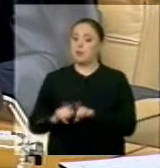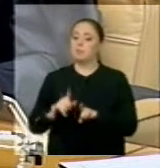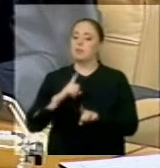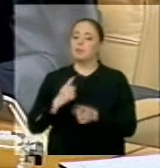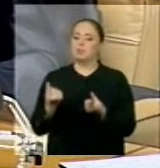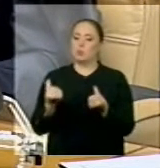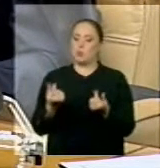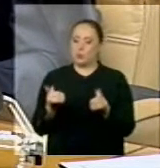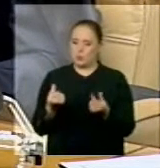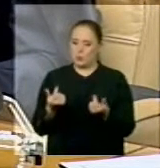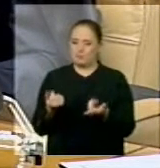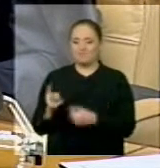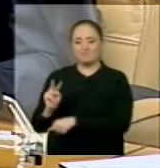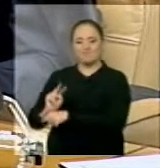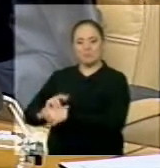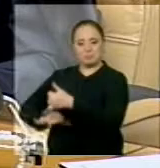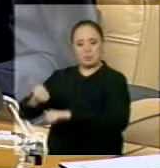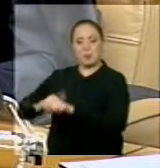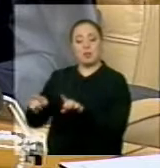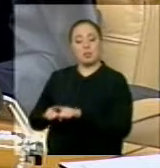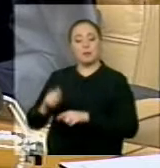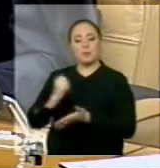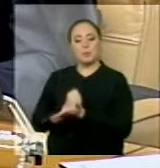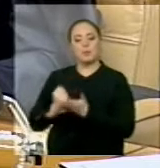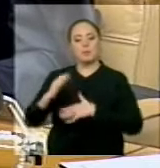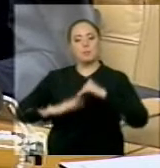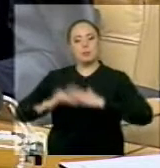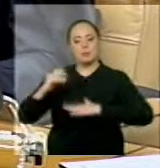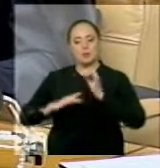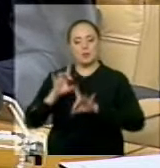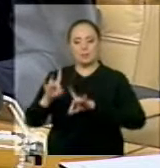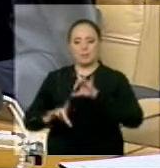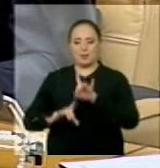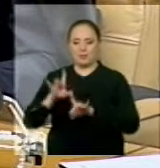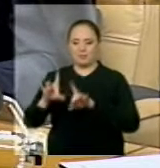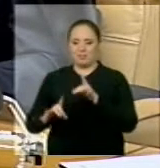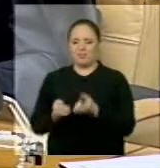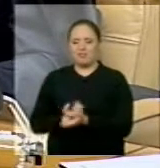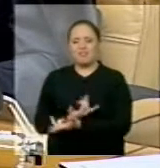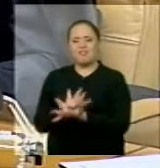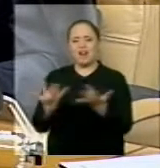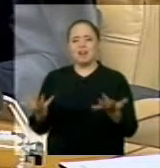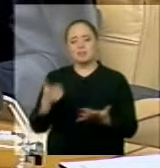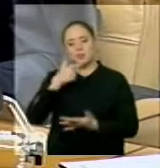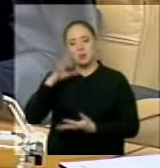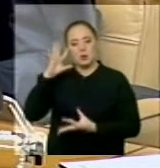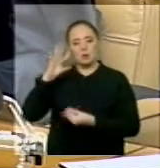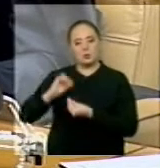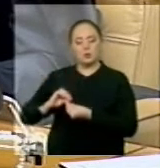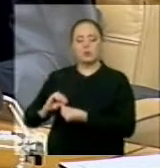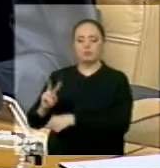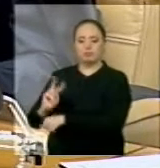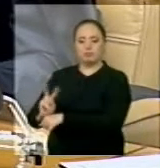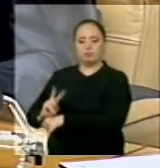custos financeiros e profissionais especializados em número que há de ser suficiente para concluir as vistorias